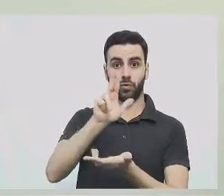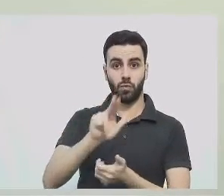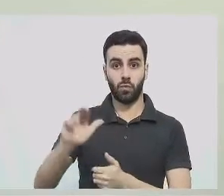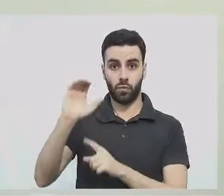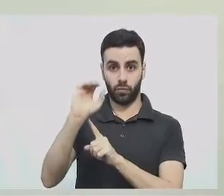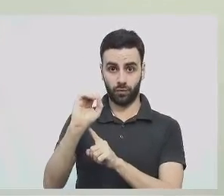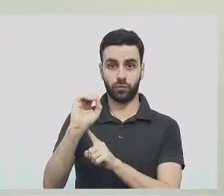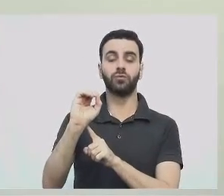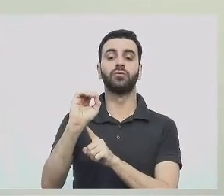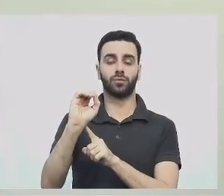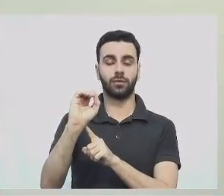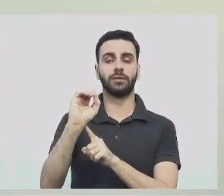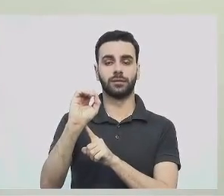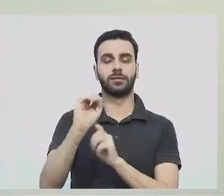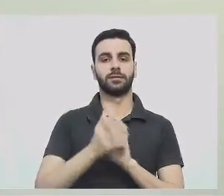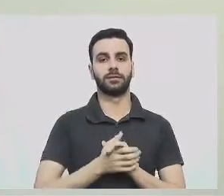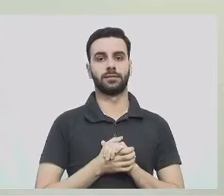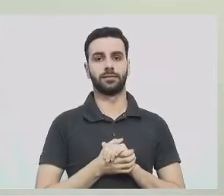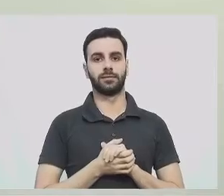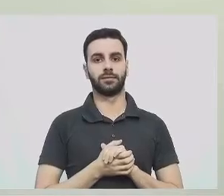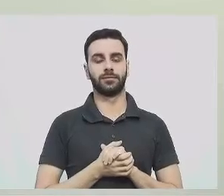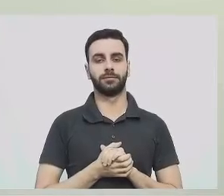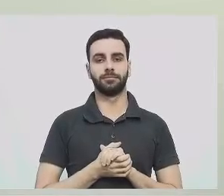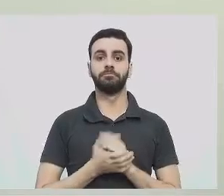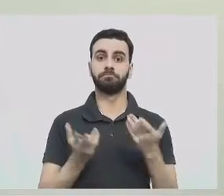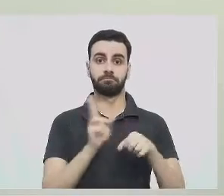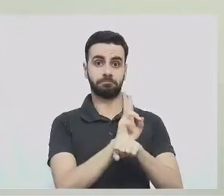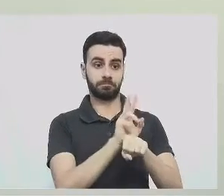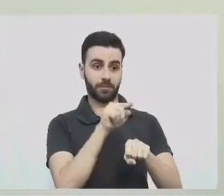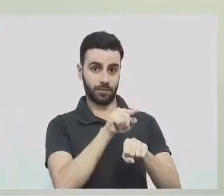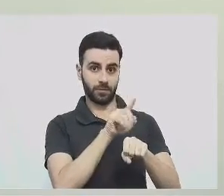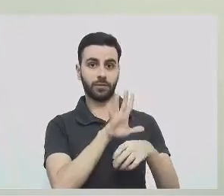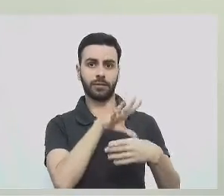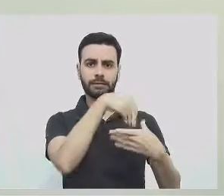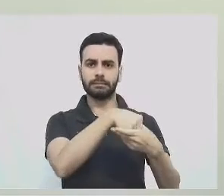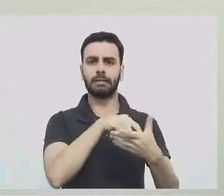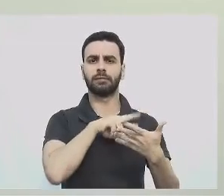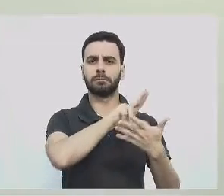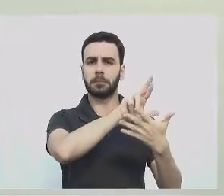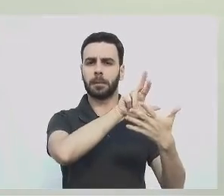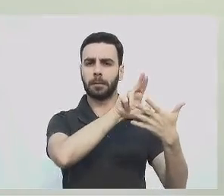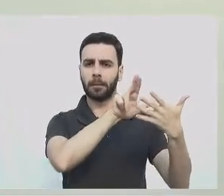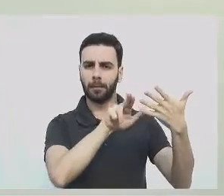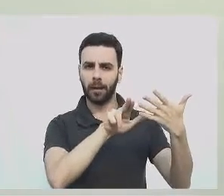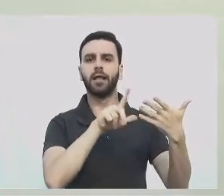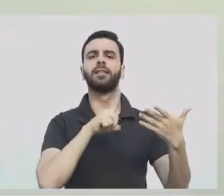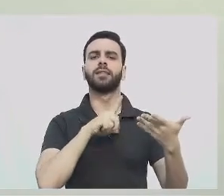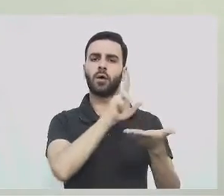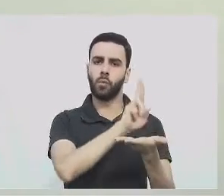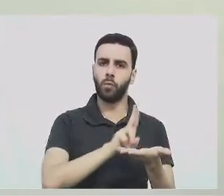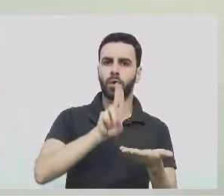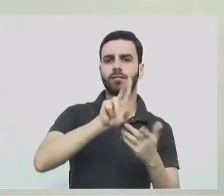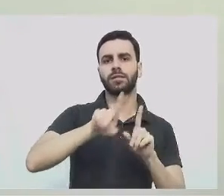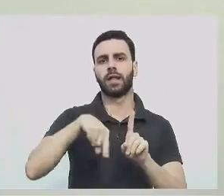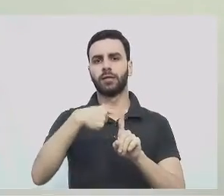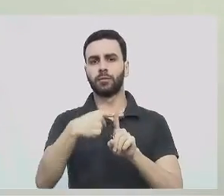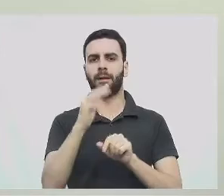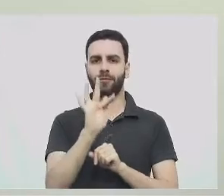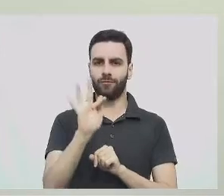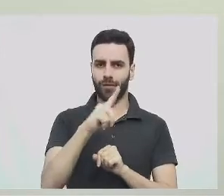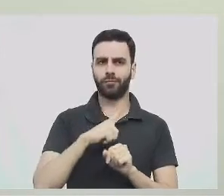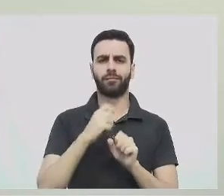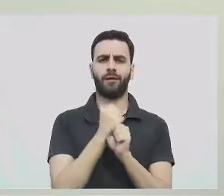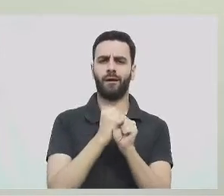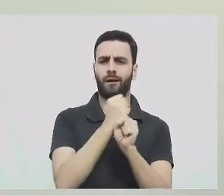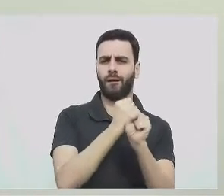nossa cidade, Viçosa. Viçosa, cidade universitária de origem, acolhedora aos estudantes por mais